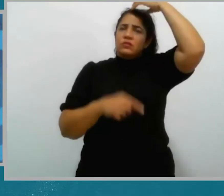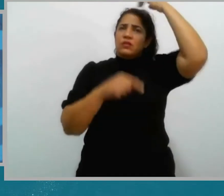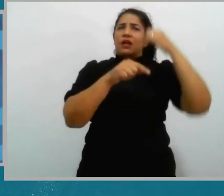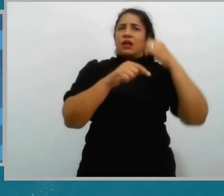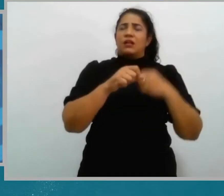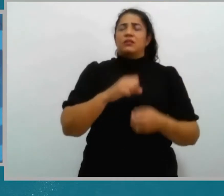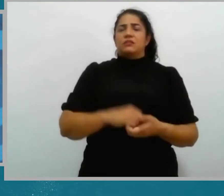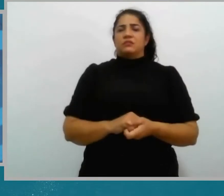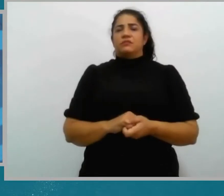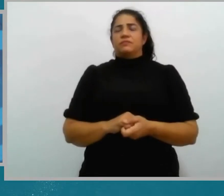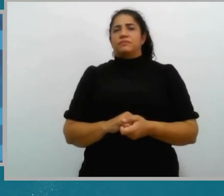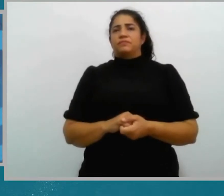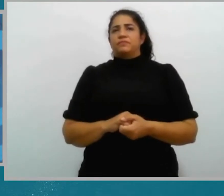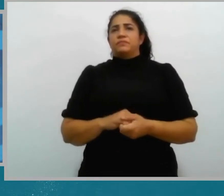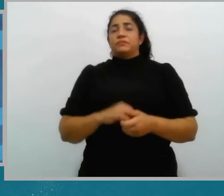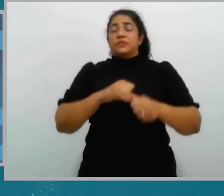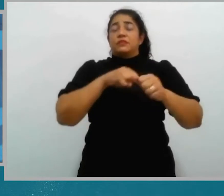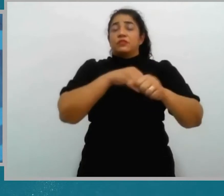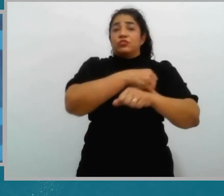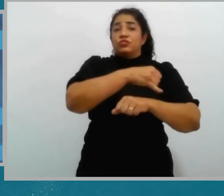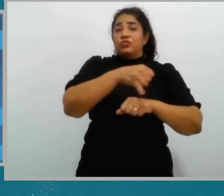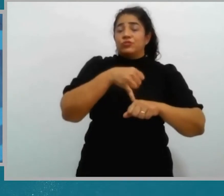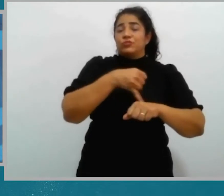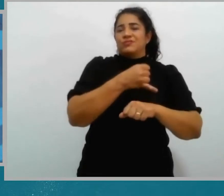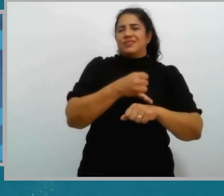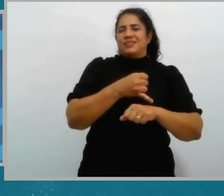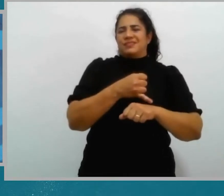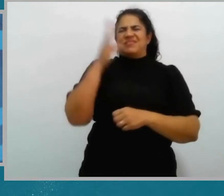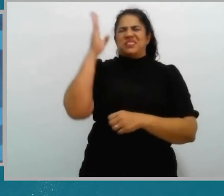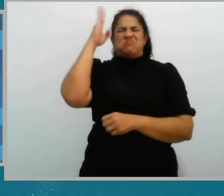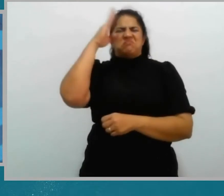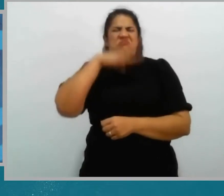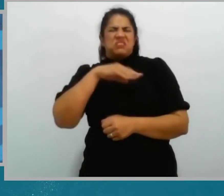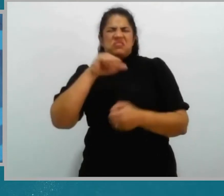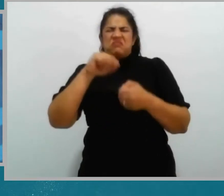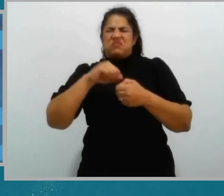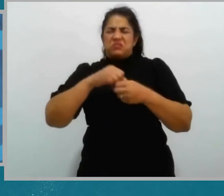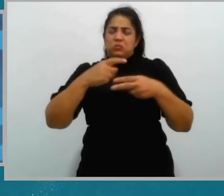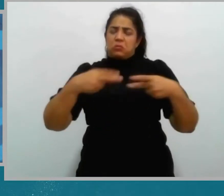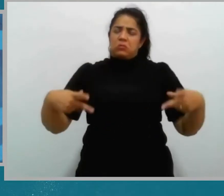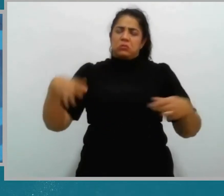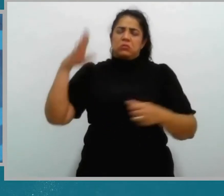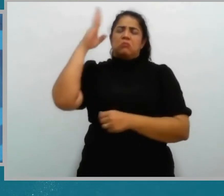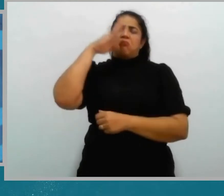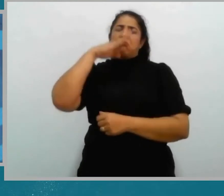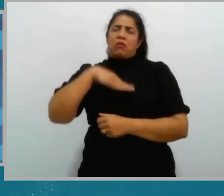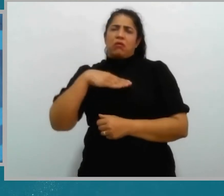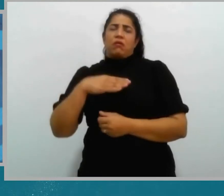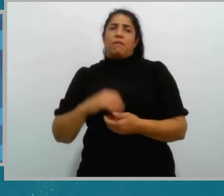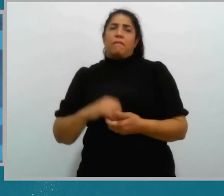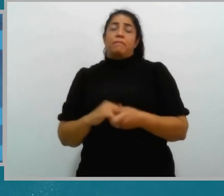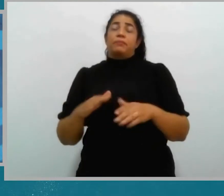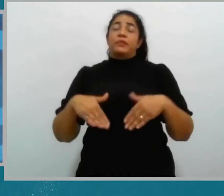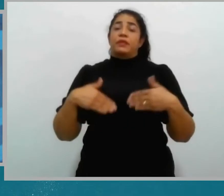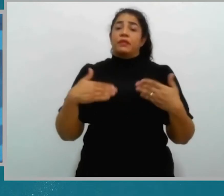ano mandou o rei Nabucodonosor levá-lo à Babilônia, com os mais preciosos utensílios